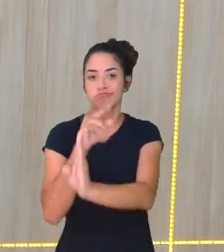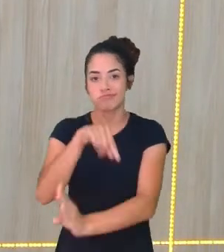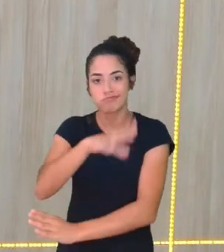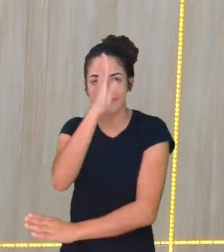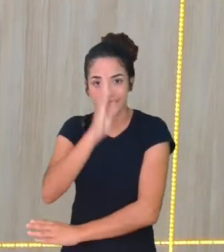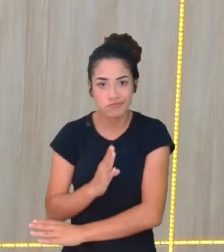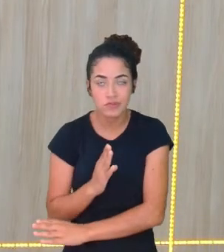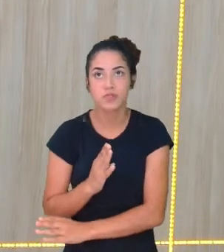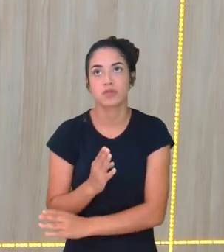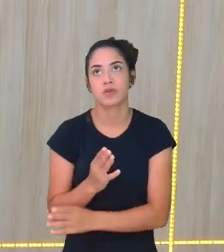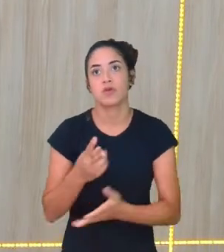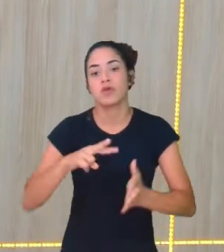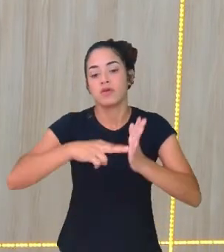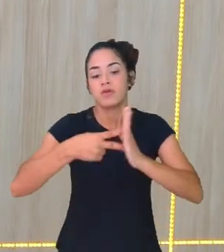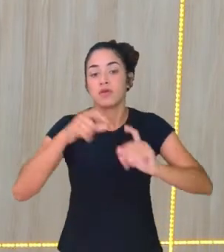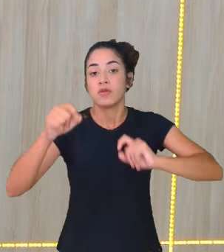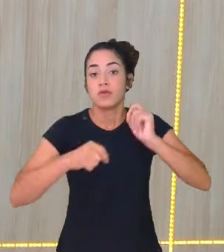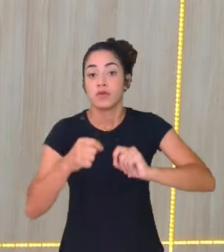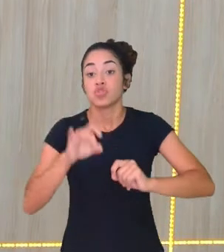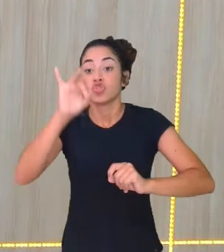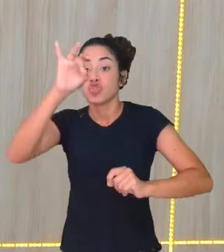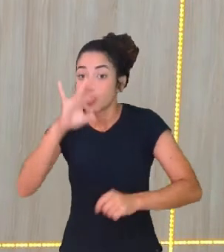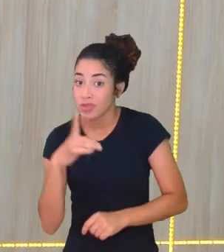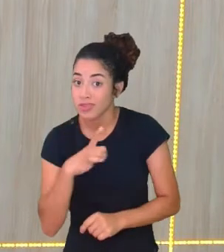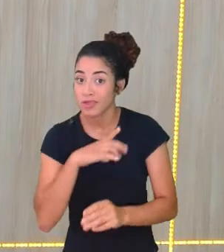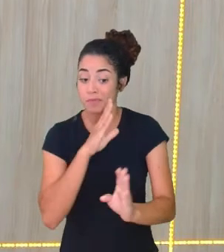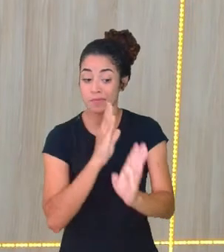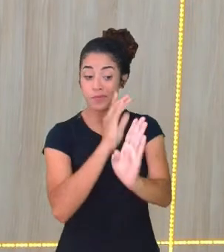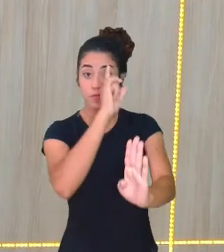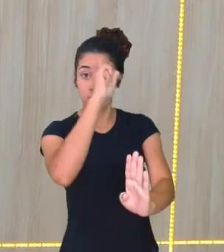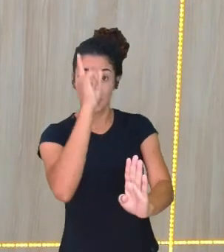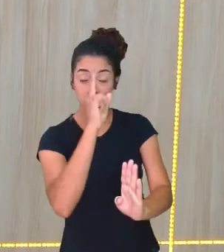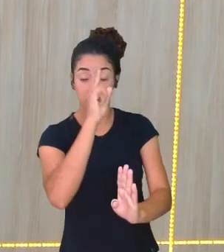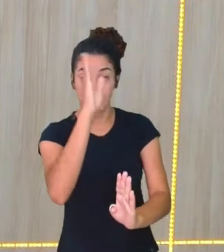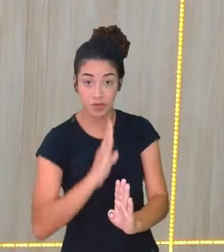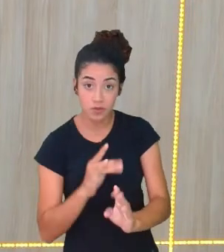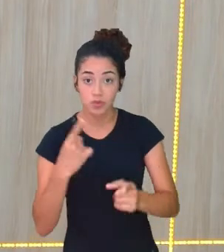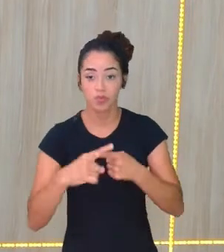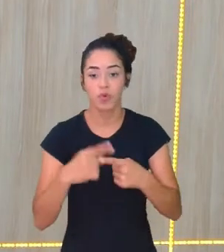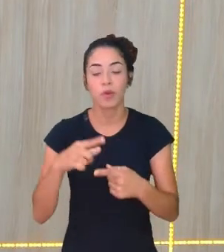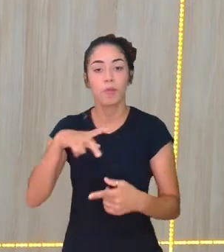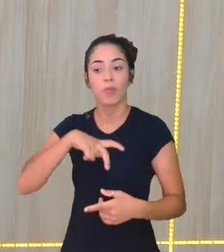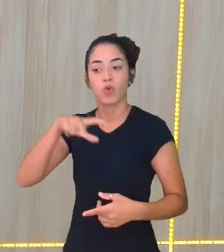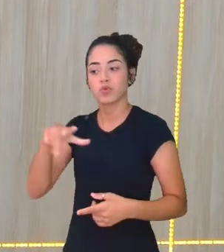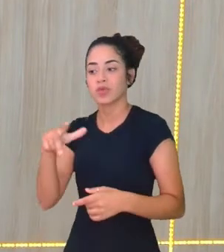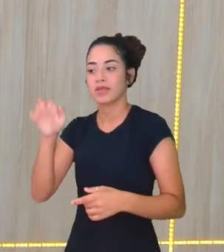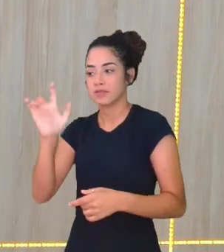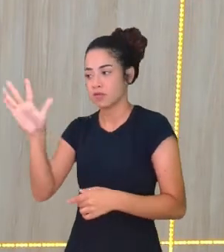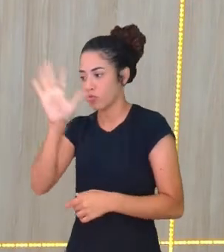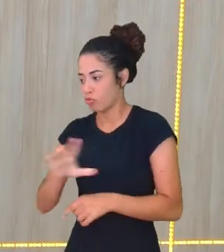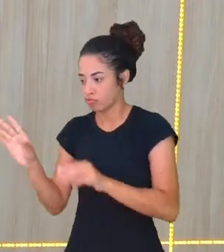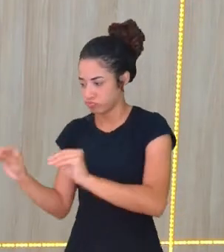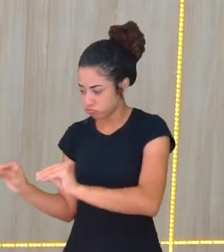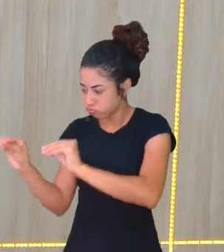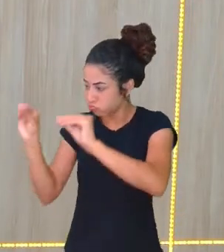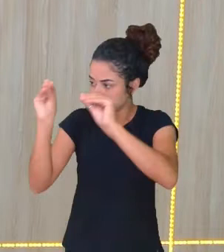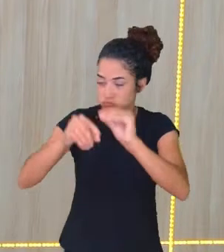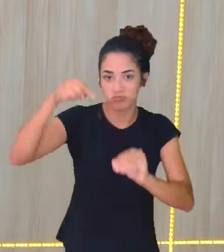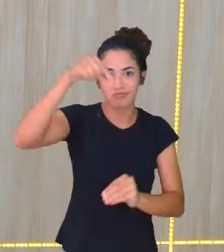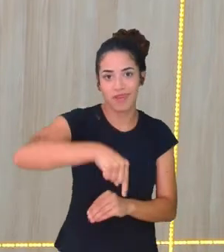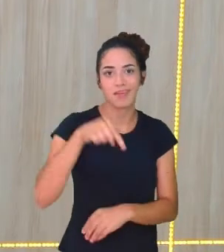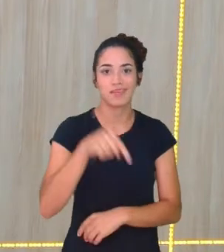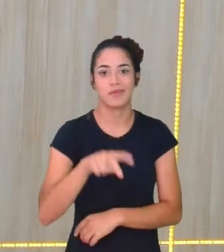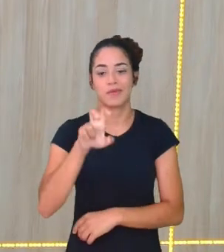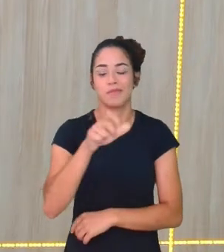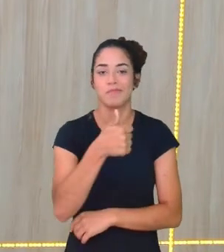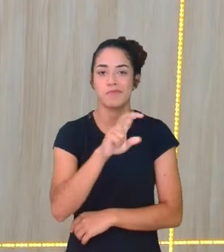é o que quer se dizer né Só houve o descobrimento do Brasil porque os portugueses saíram da Europa e chegaram aqui em 1500 mas não é